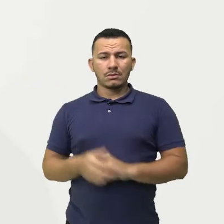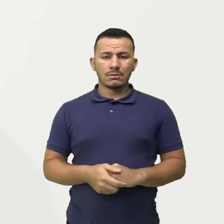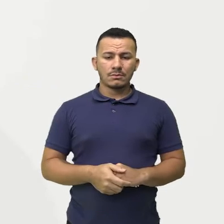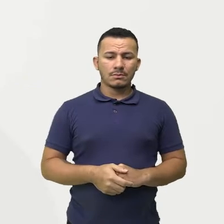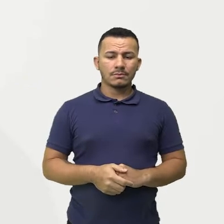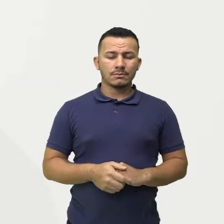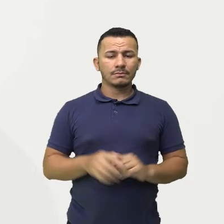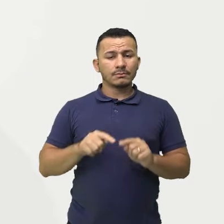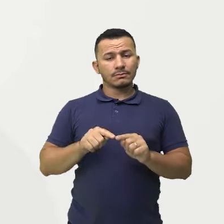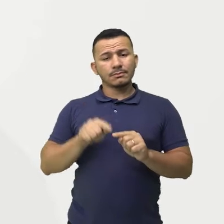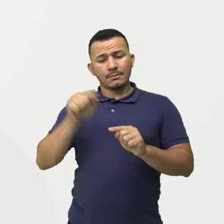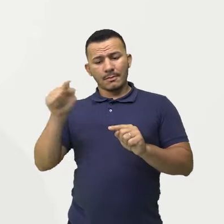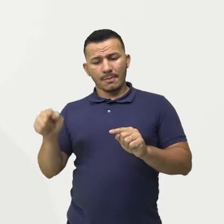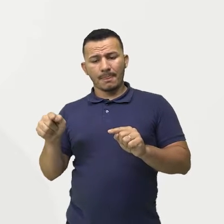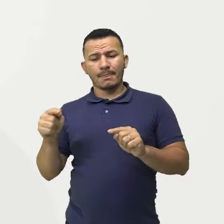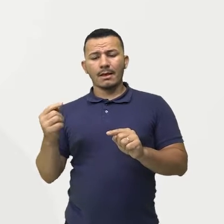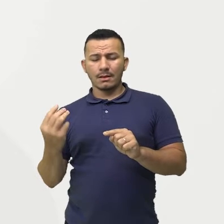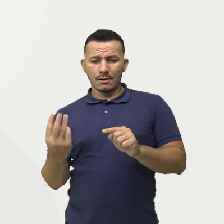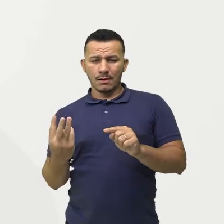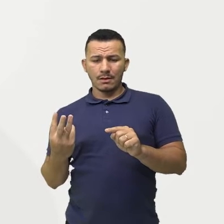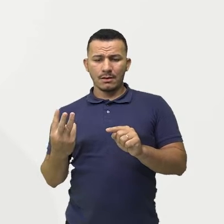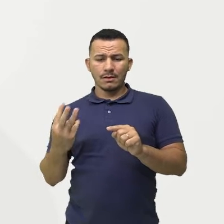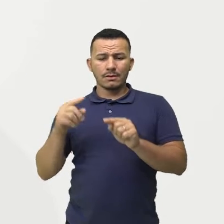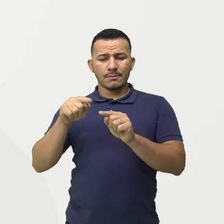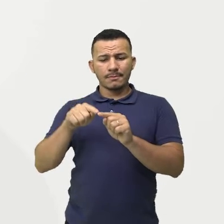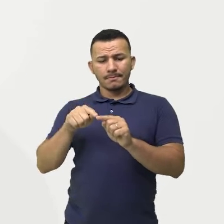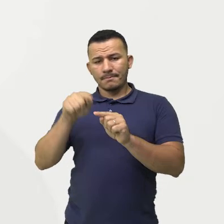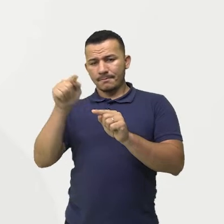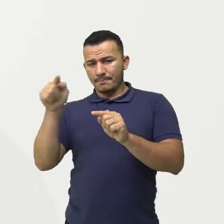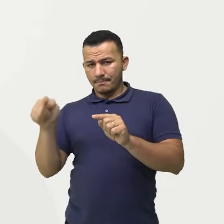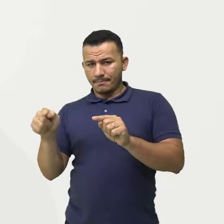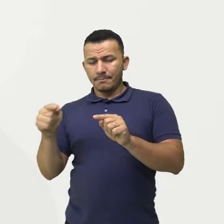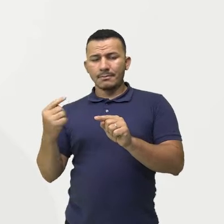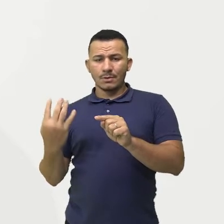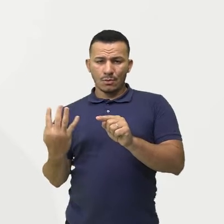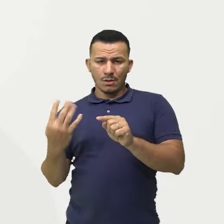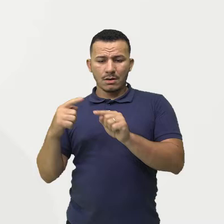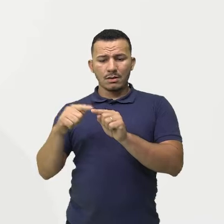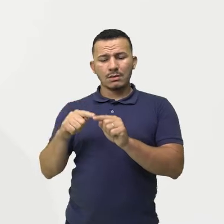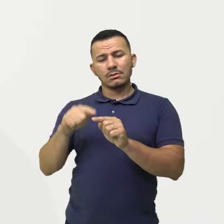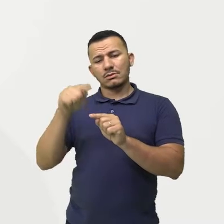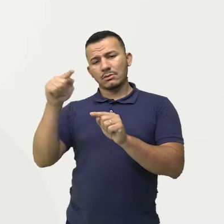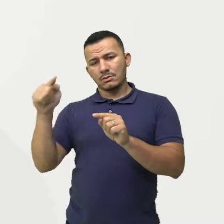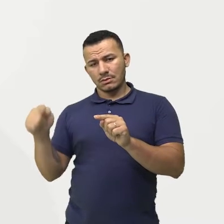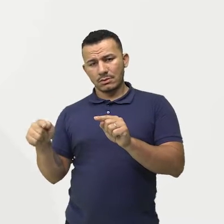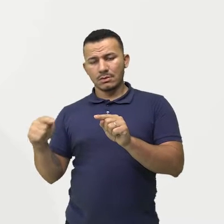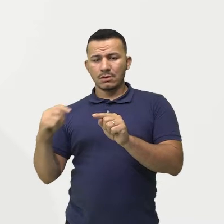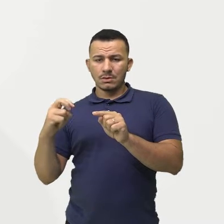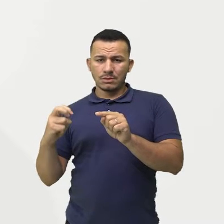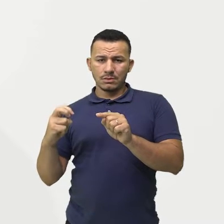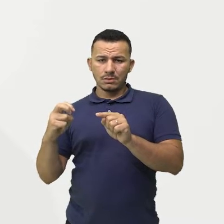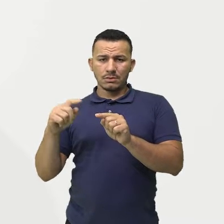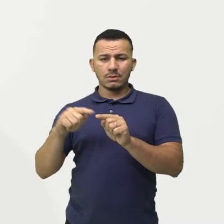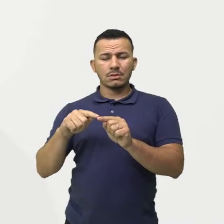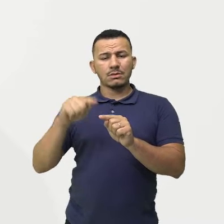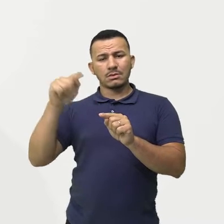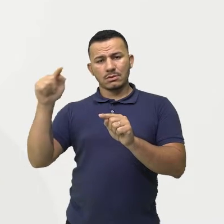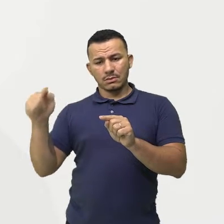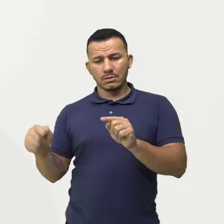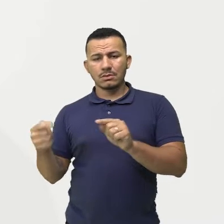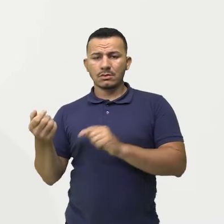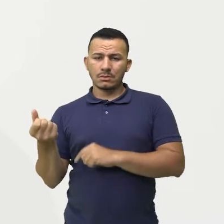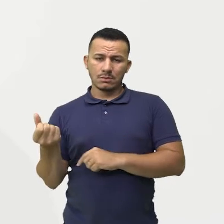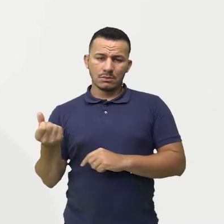2. E assim sucessivamente, a mesma distância para marcar o 3, a mesma distância para marcar o 4,